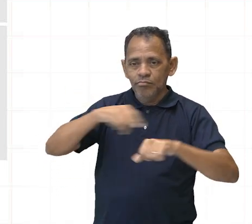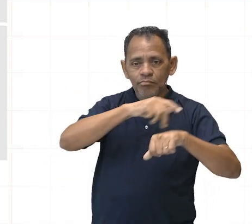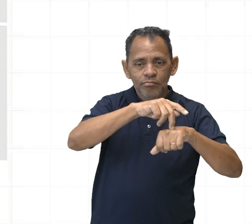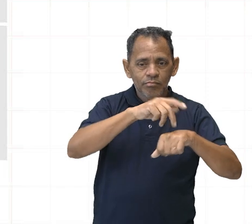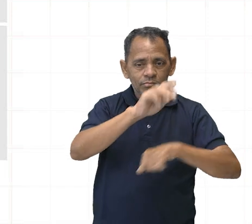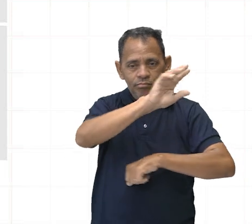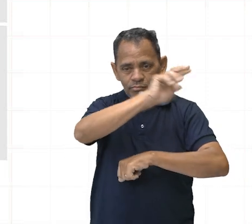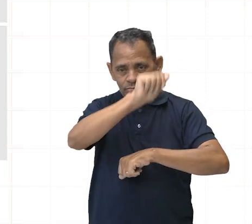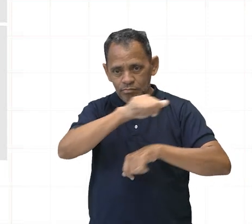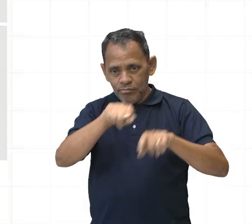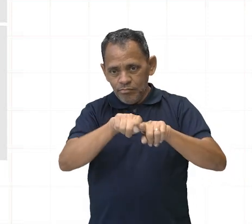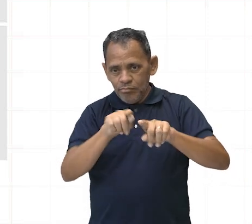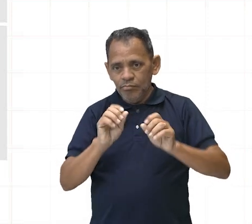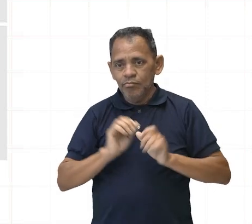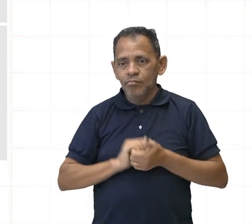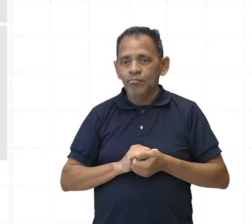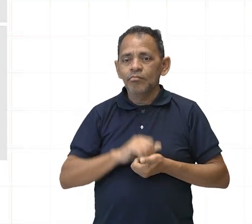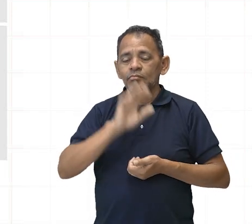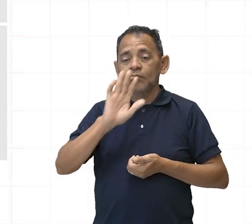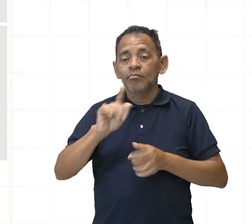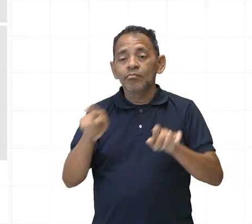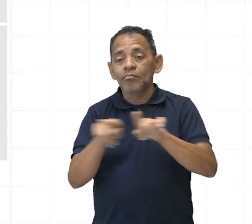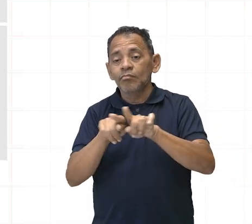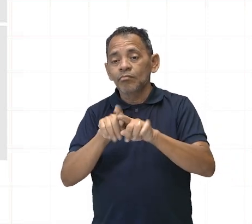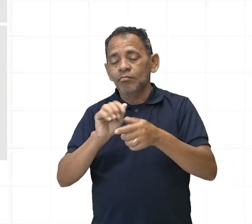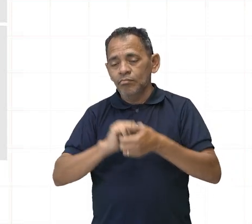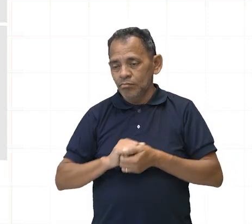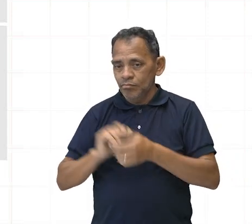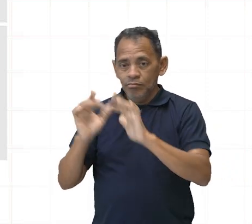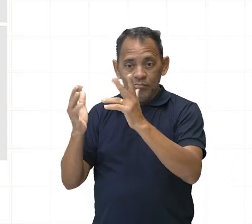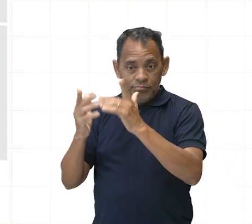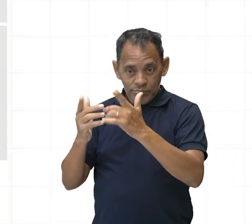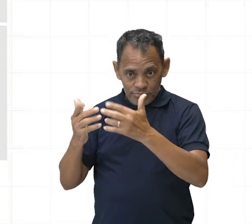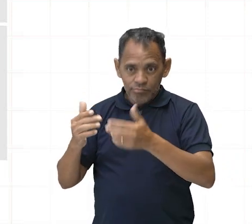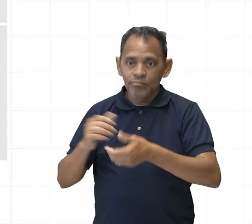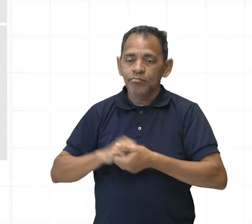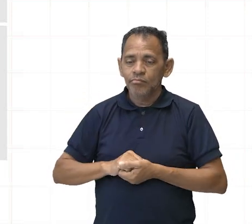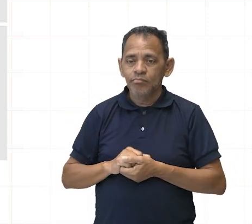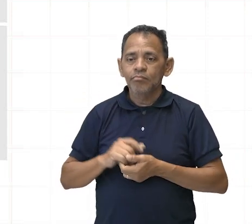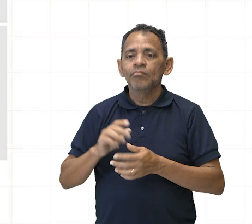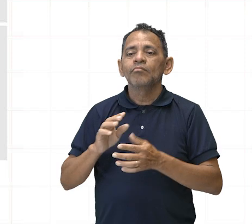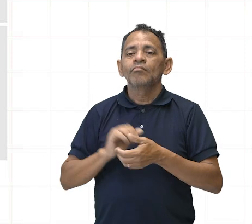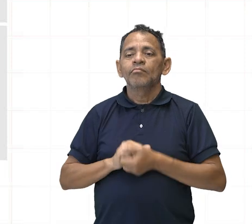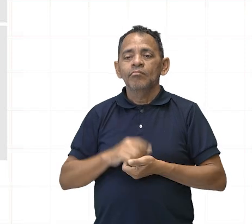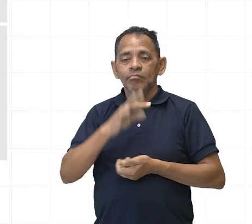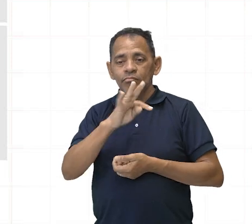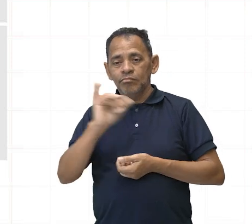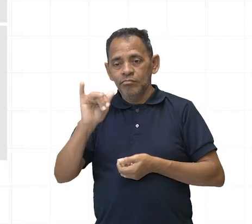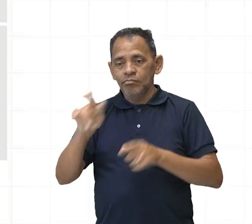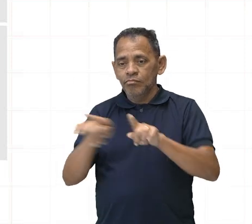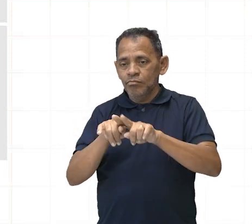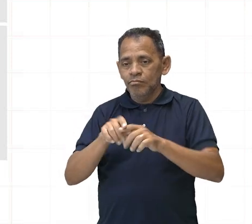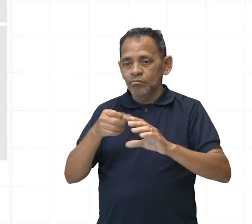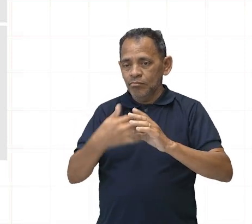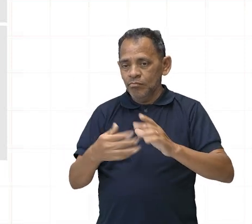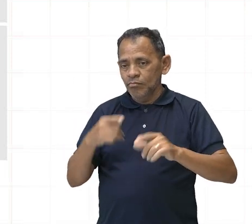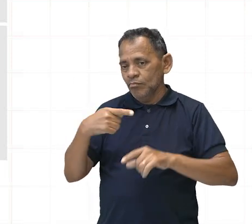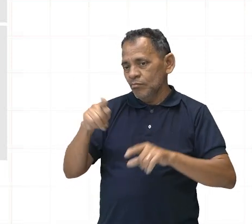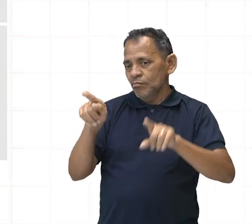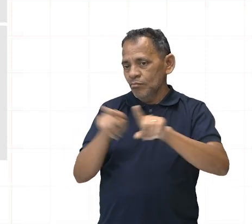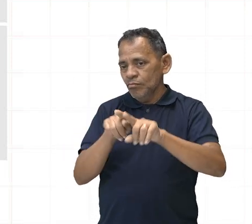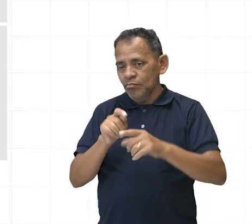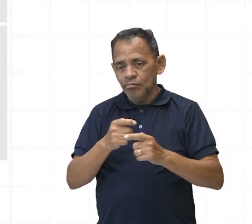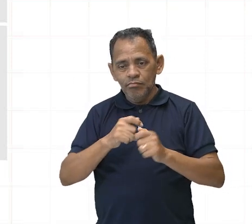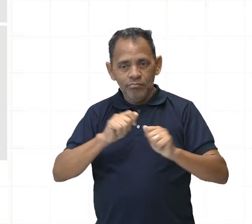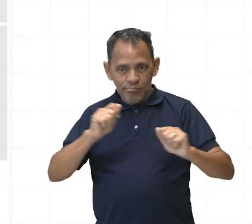asiáticos, tá? Além da indústria de manufatura e da tecnologia da informação, outras características em relação à